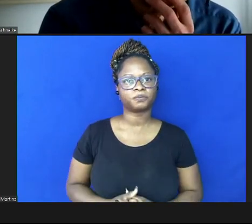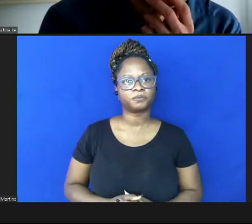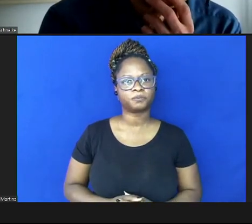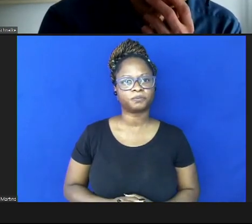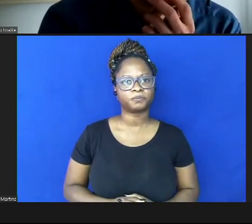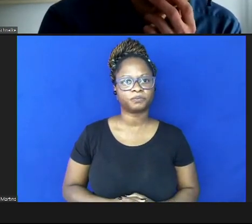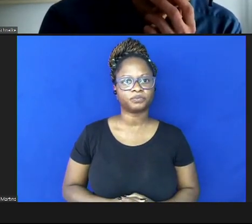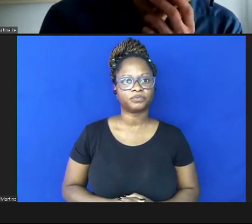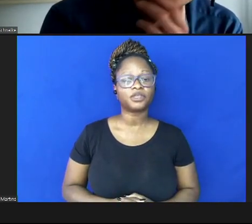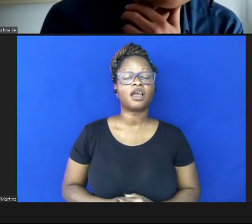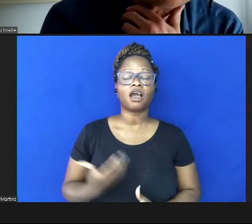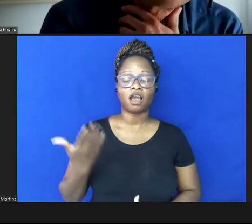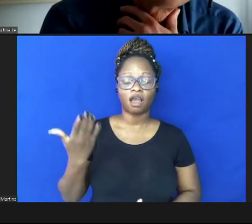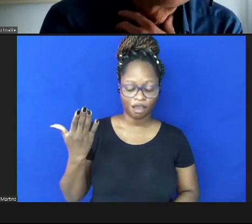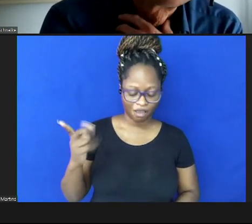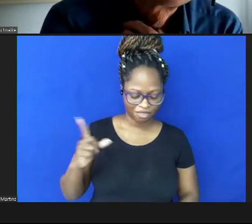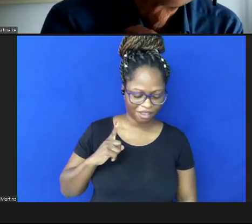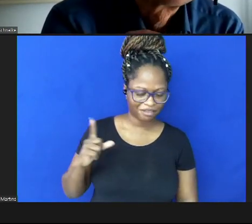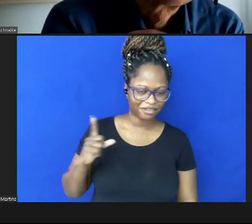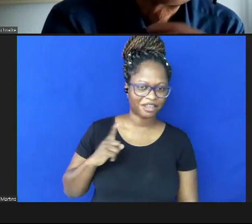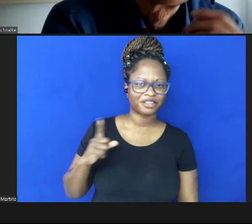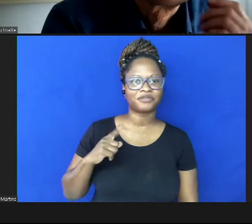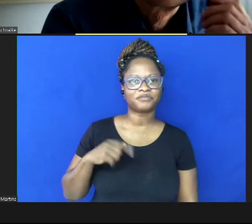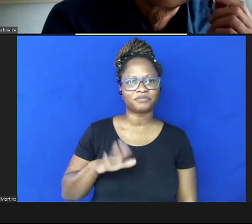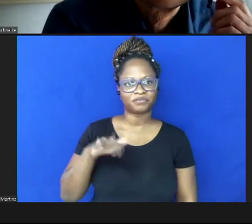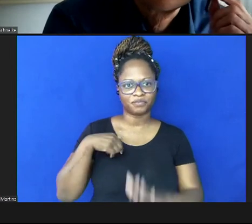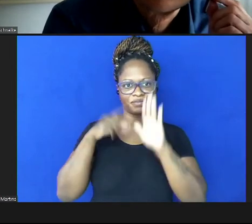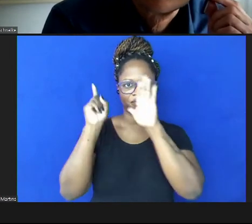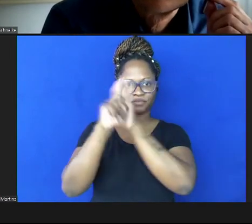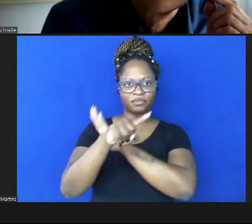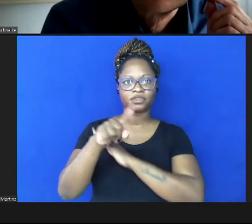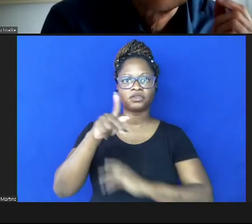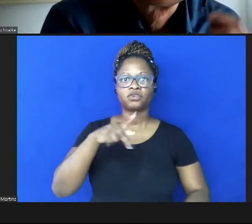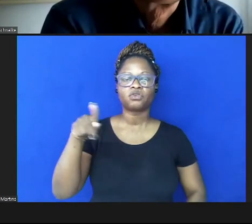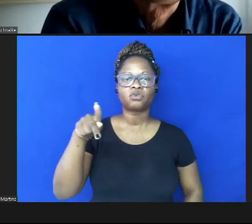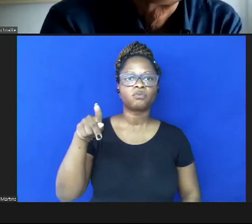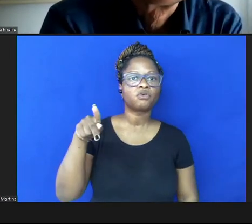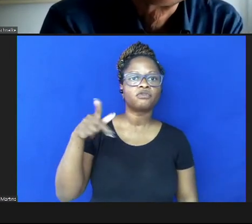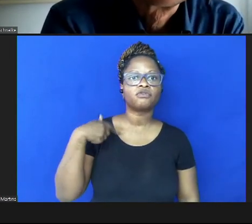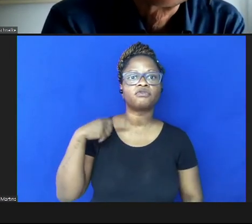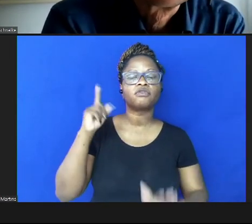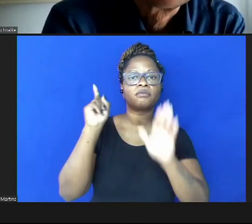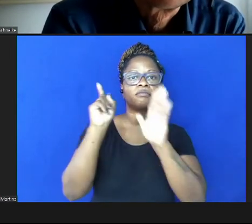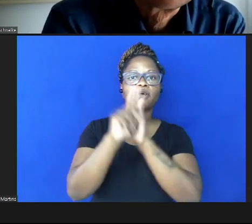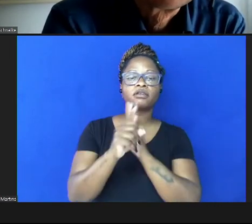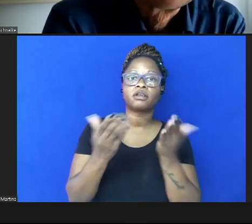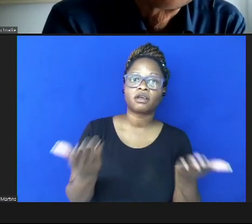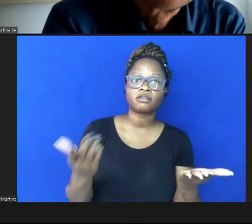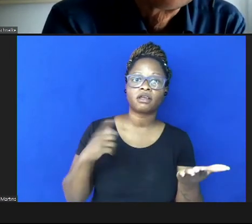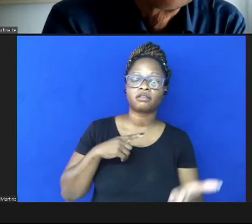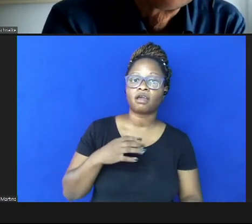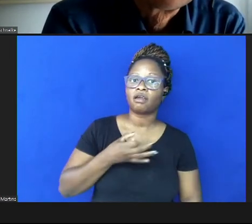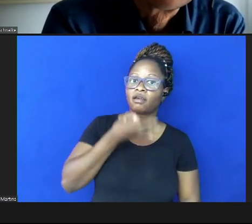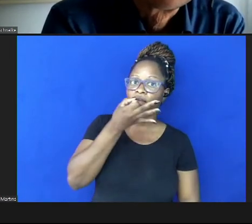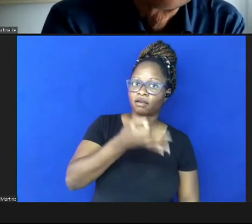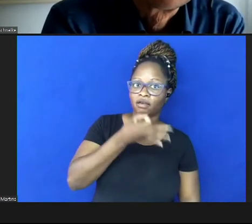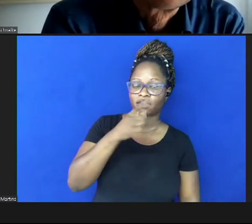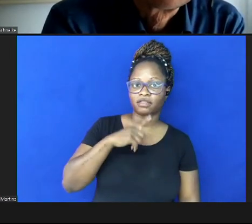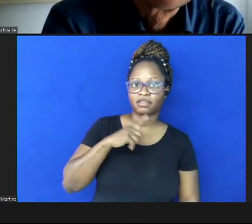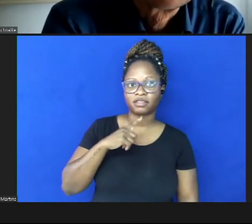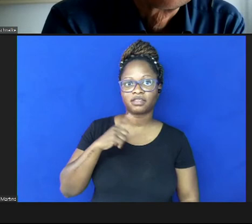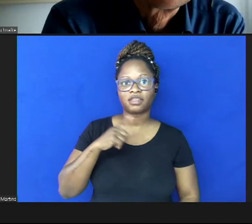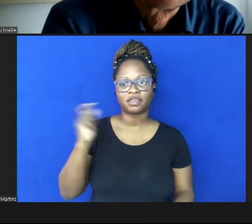Ah, tá. So maybe we can do a final comment. I would just... Bom, talvez então possamos ter um